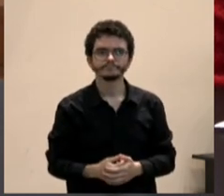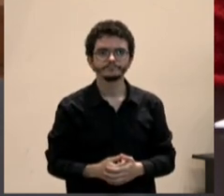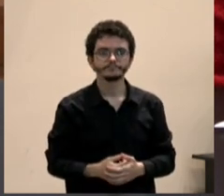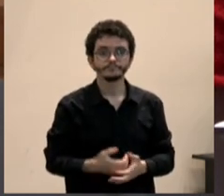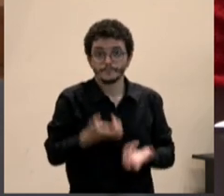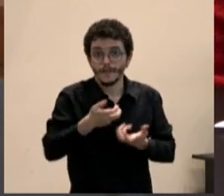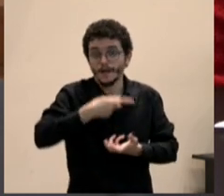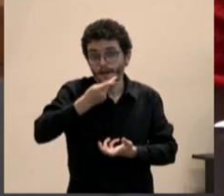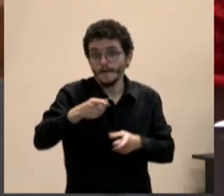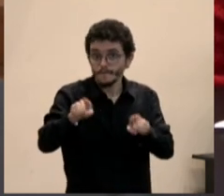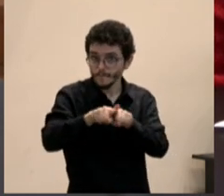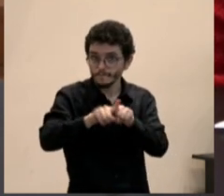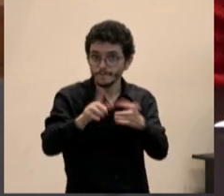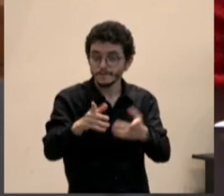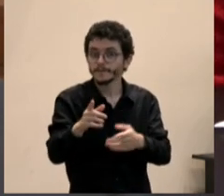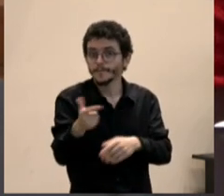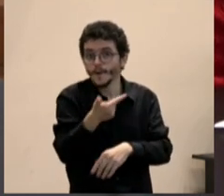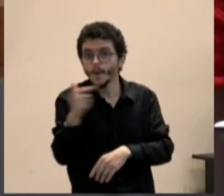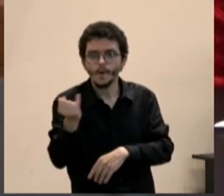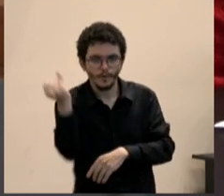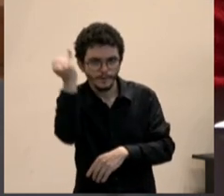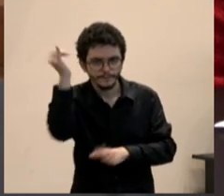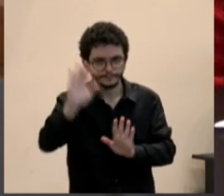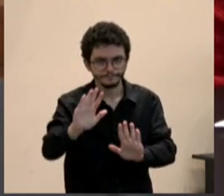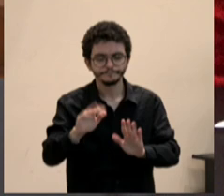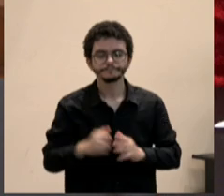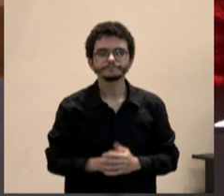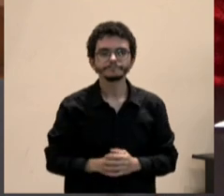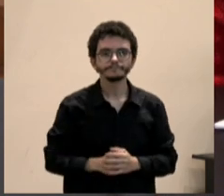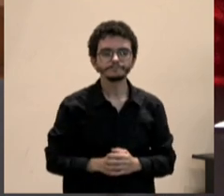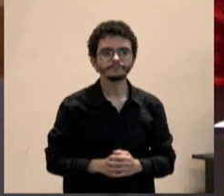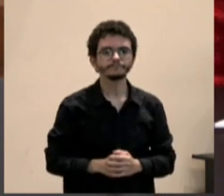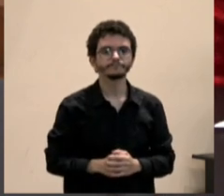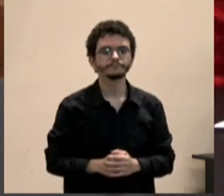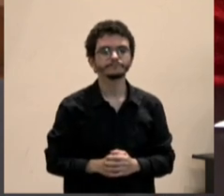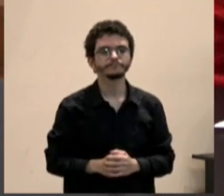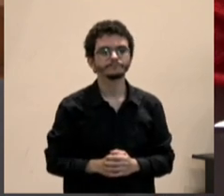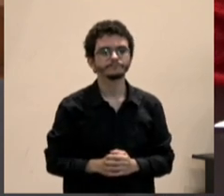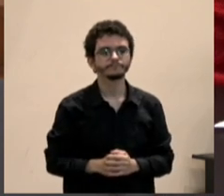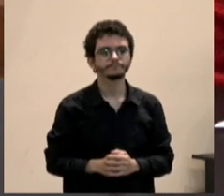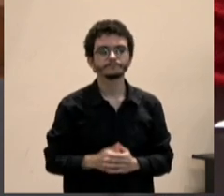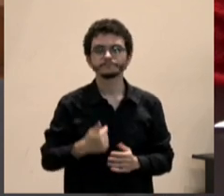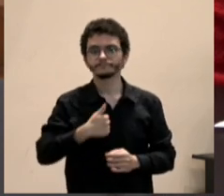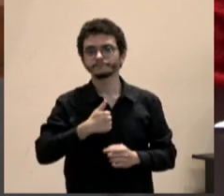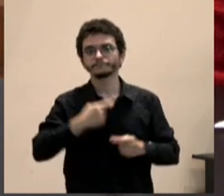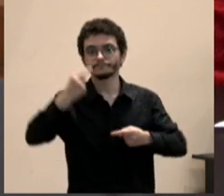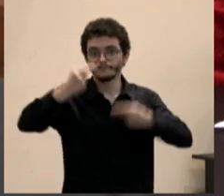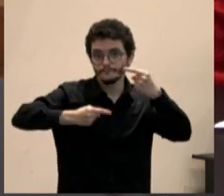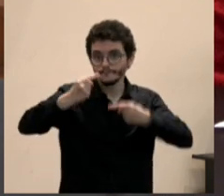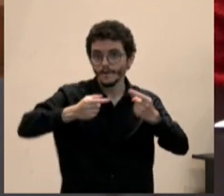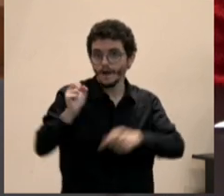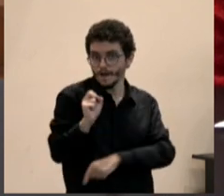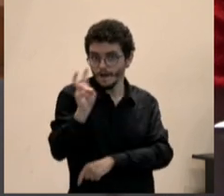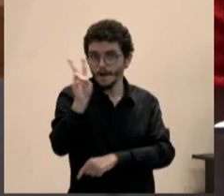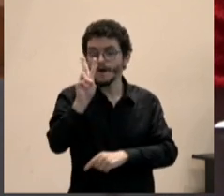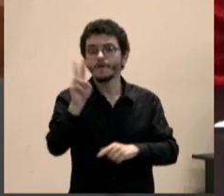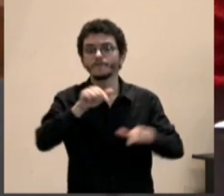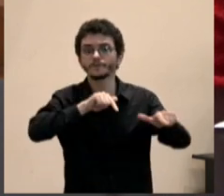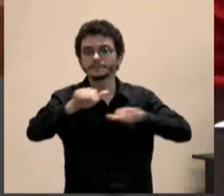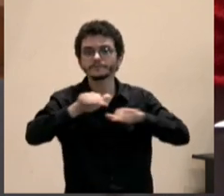dizer uma coisa mais importante ainda. Eu estava fazendo esse debate de valorização dos trabalhadores